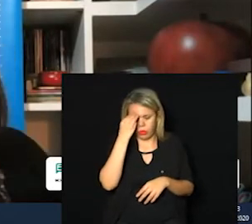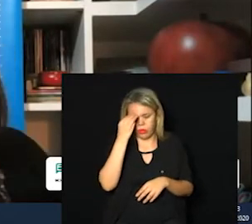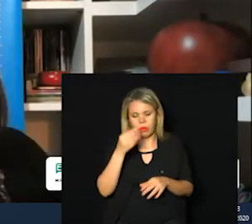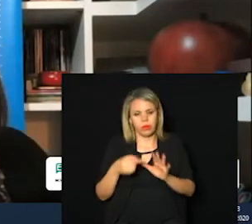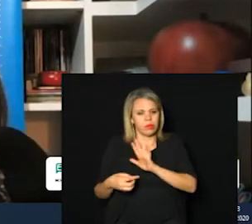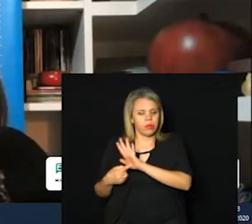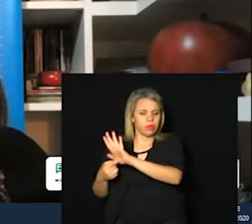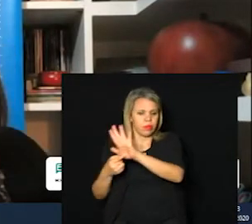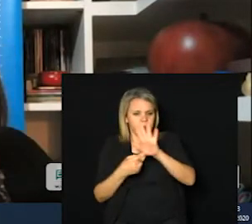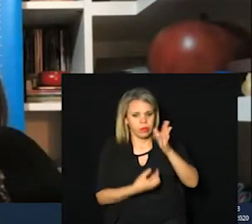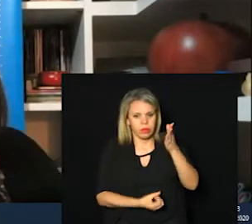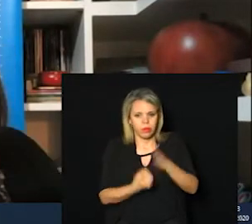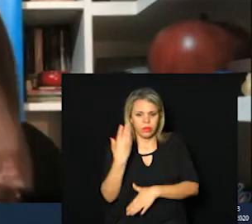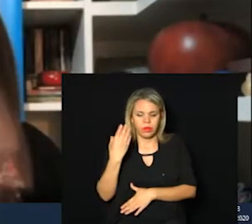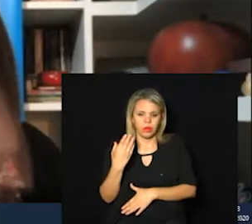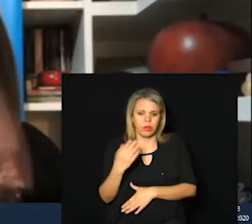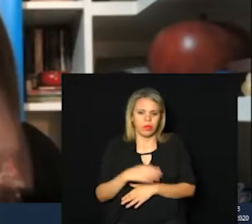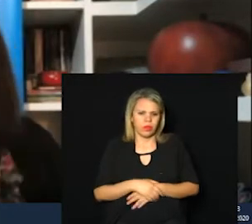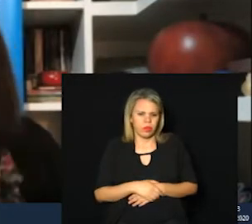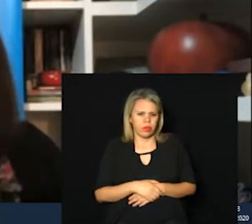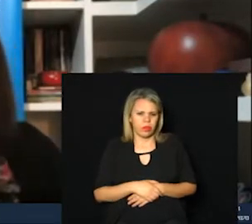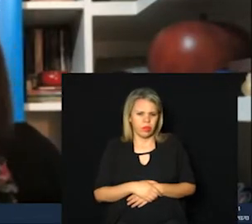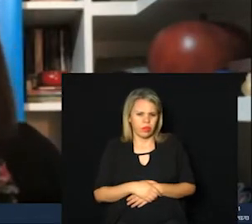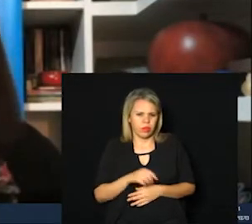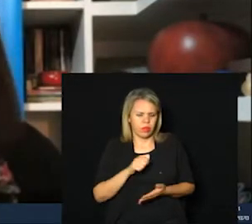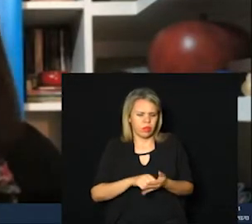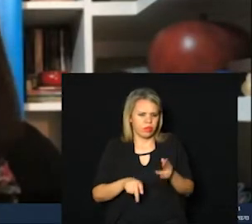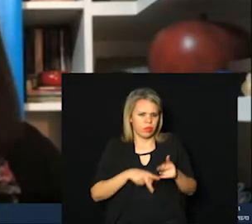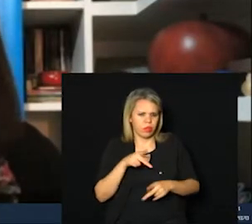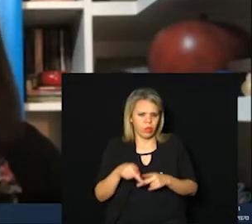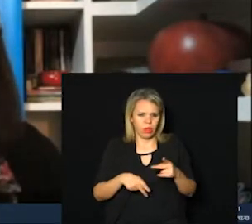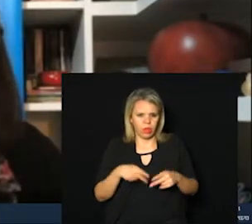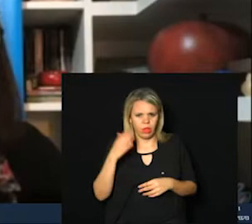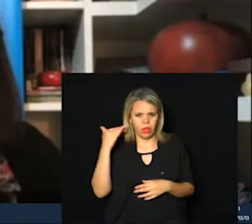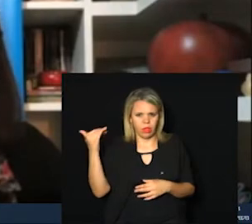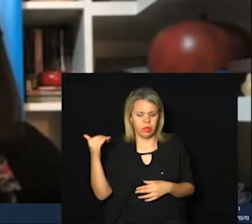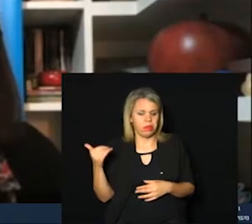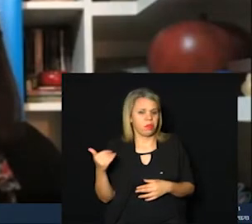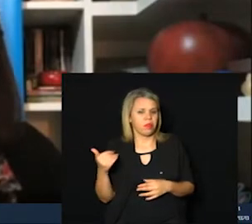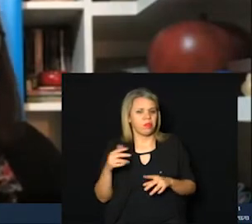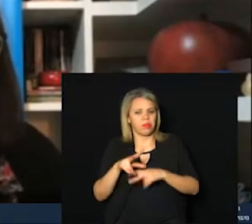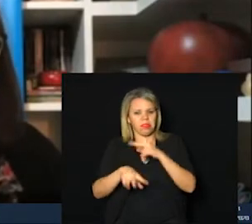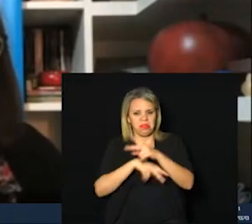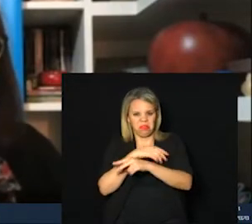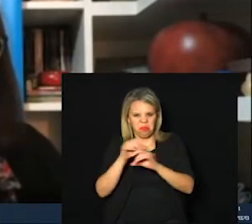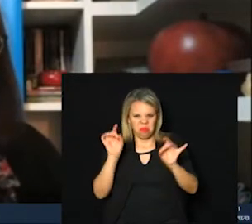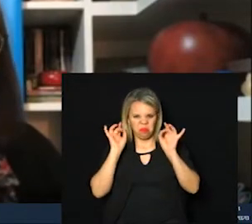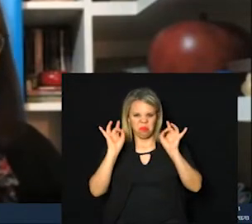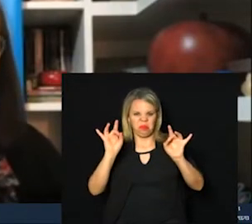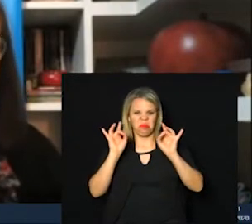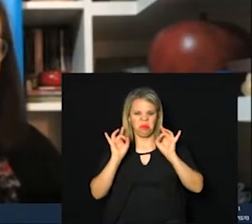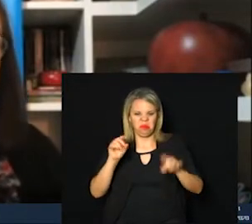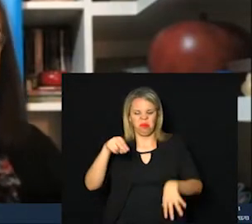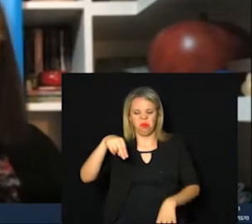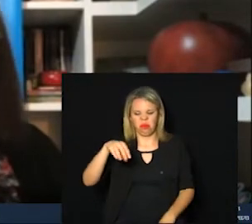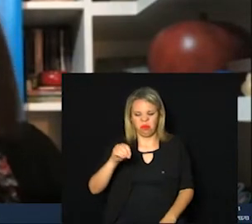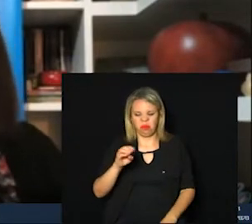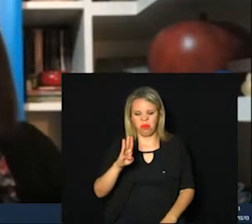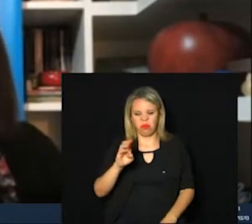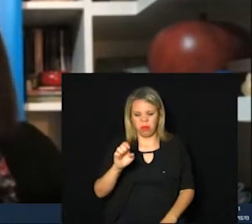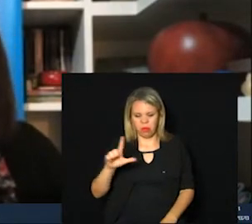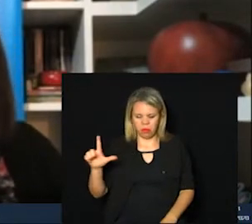manifesto 2000, escrito por personalidades que foram laureadas com o Prêmio Nobel, ele